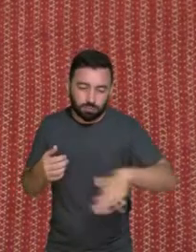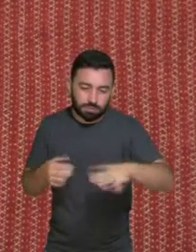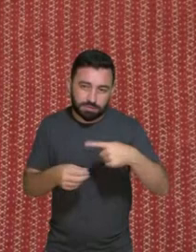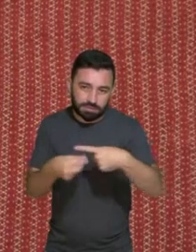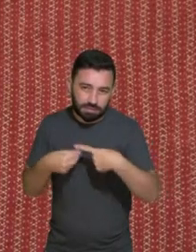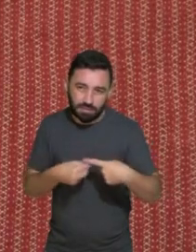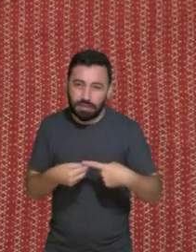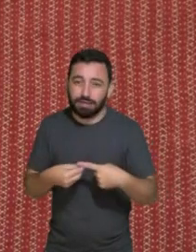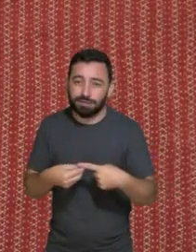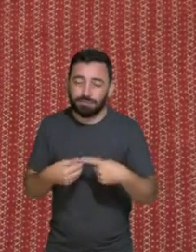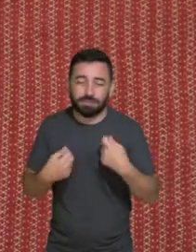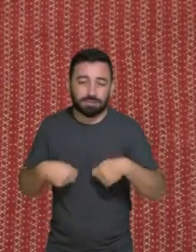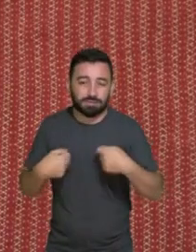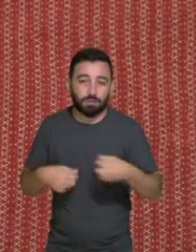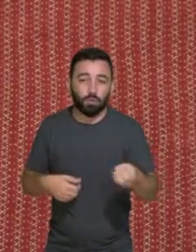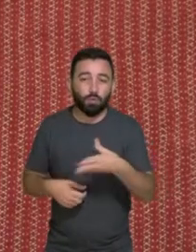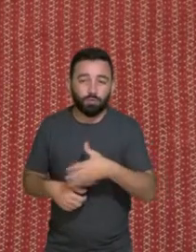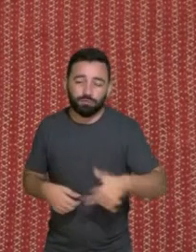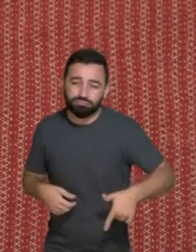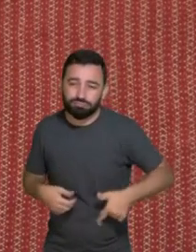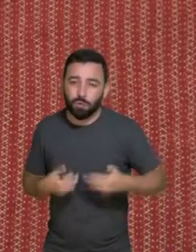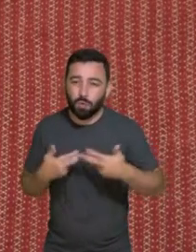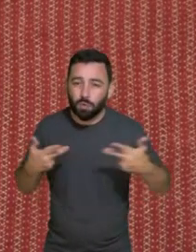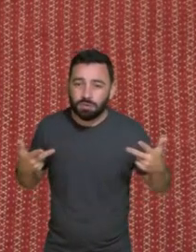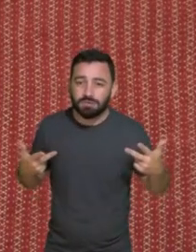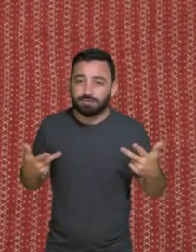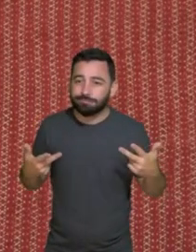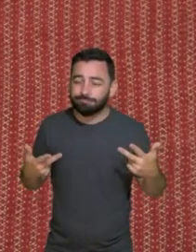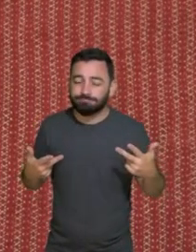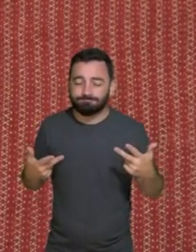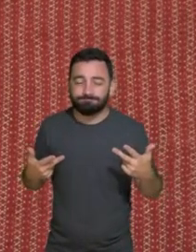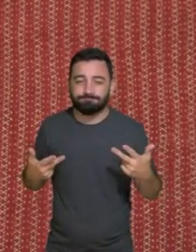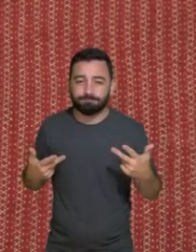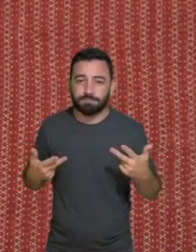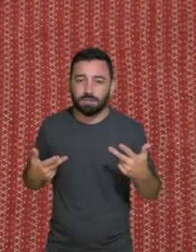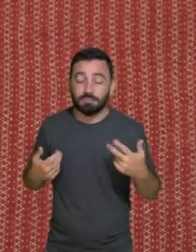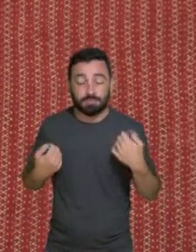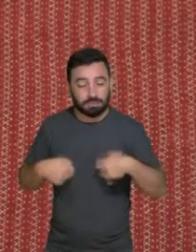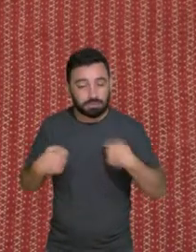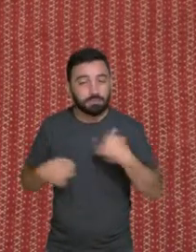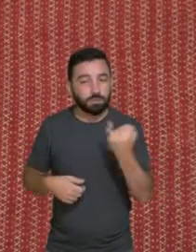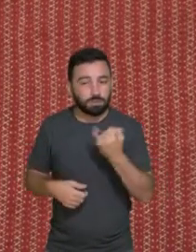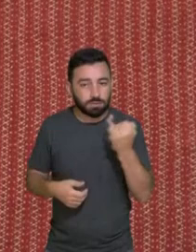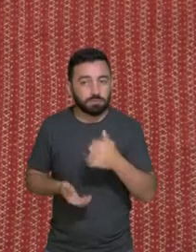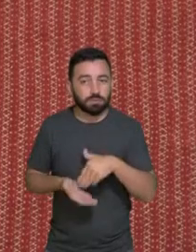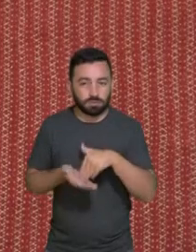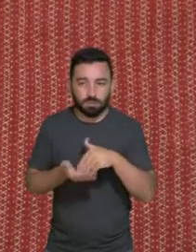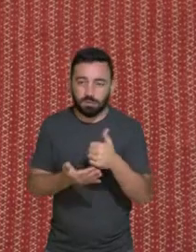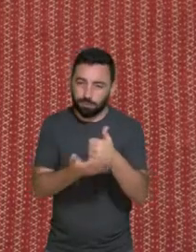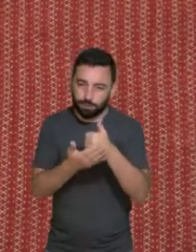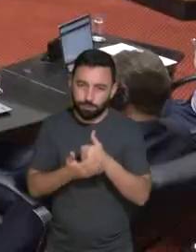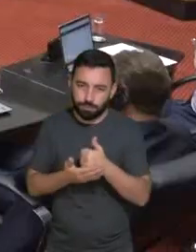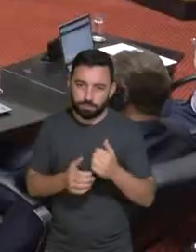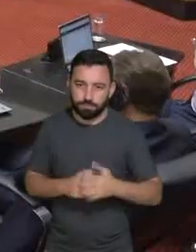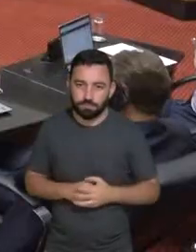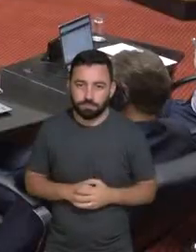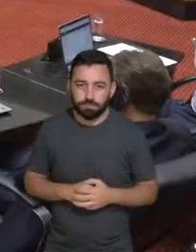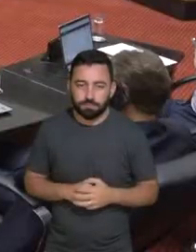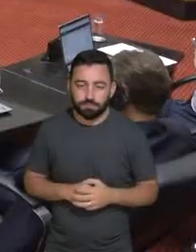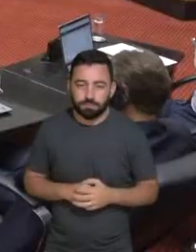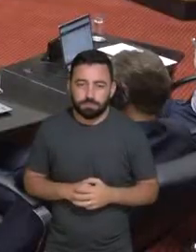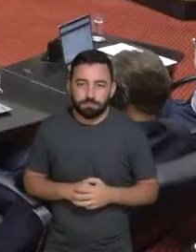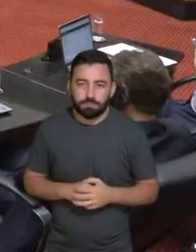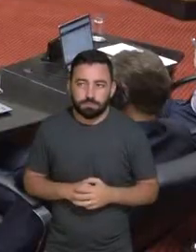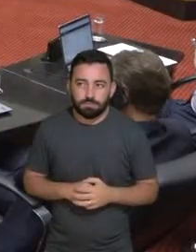posse de armas novas. Então, é importantíssima essa moção e conto com o apoio de todos os deputados. Muito obrigado, senhor presidente. Está